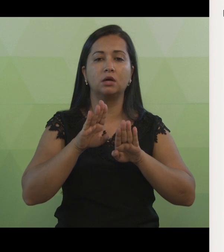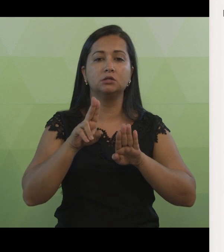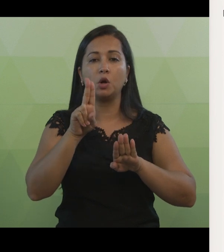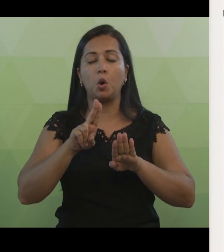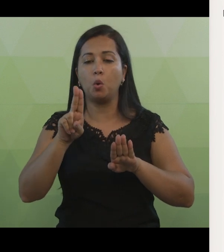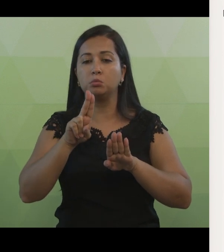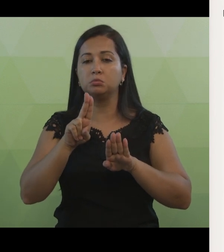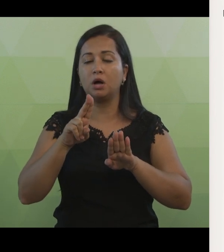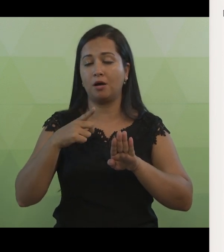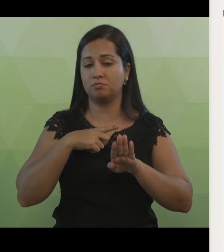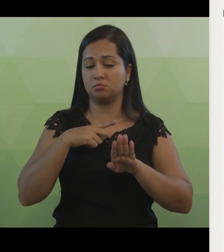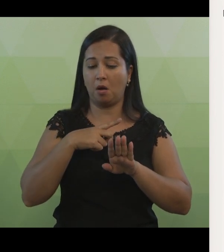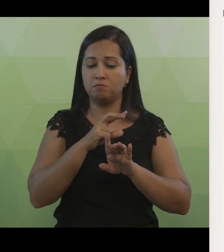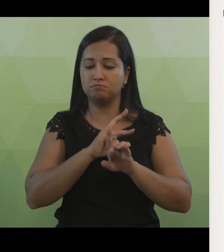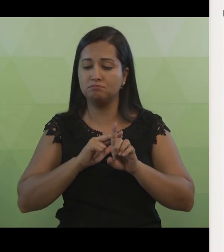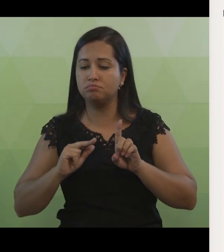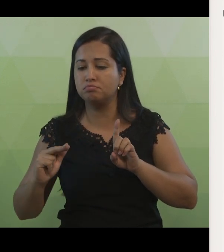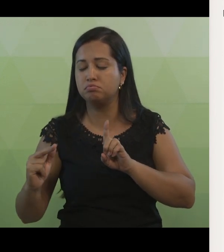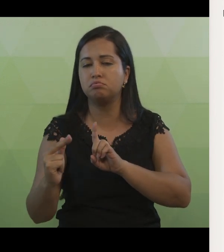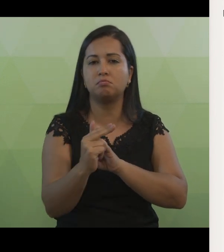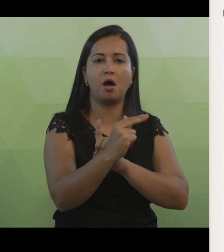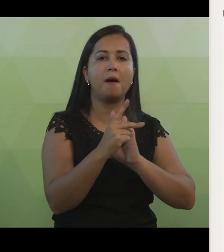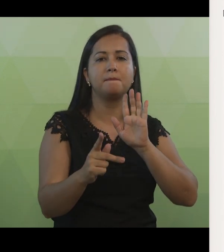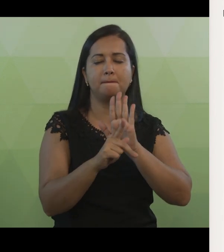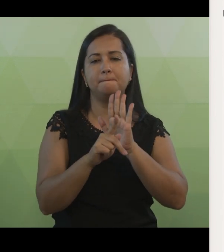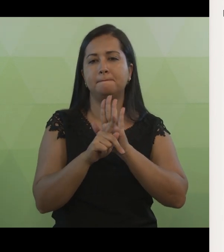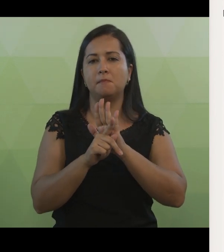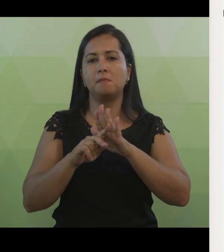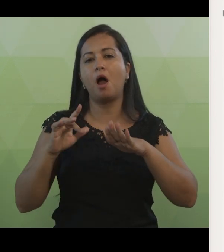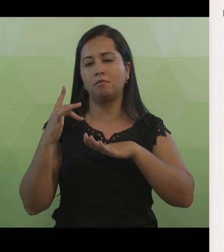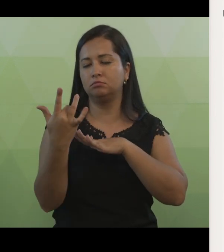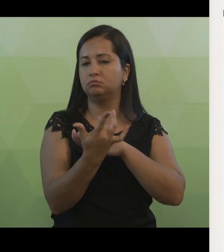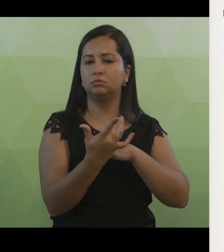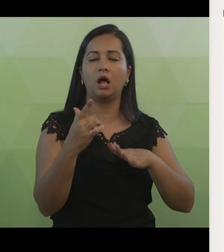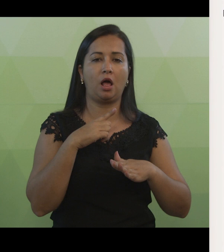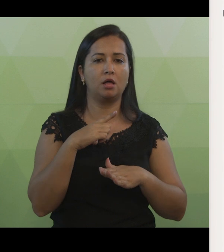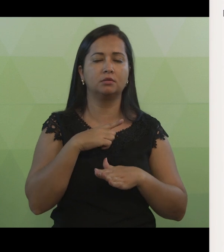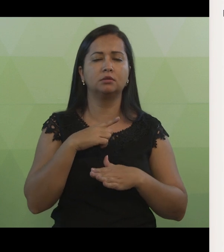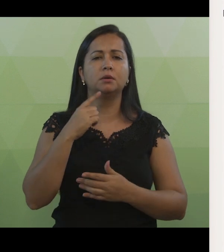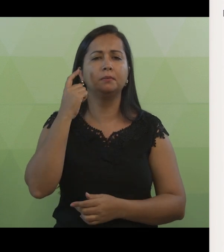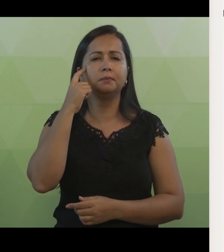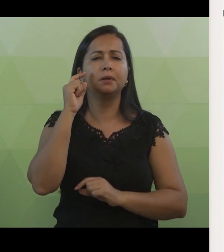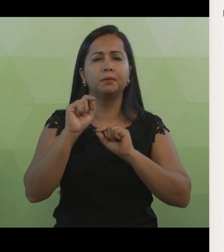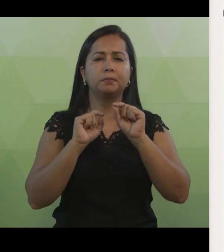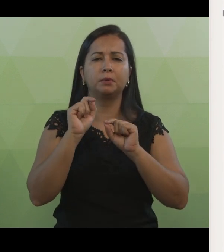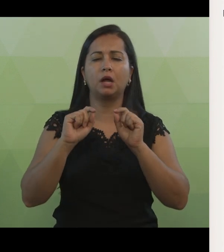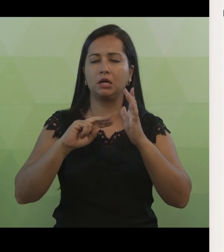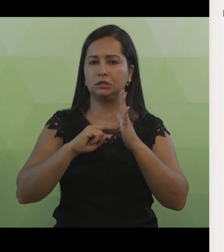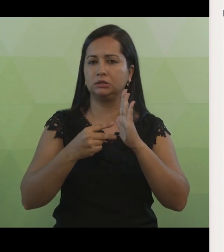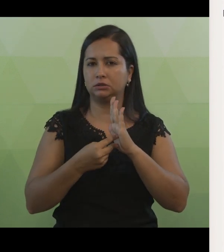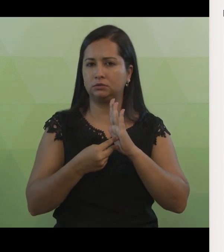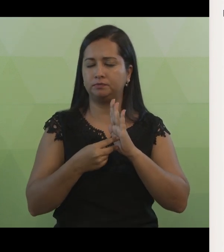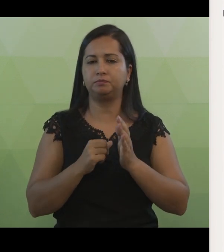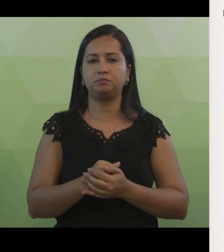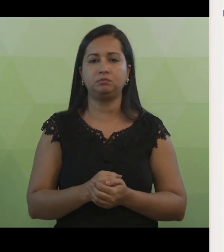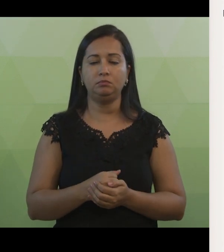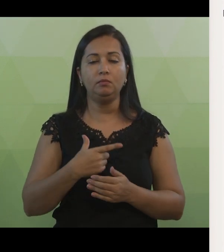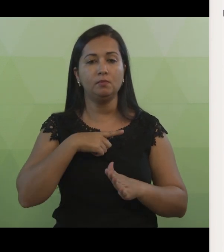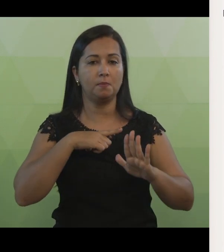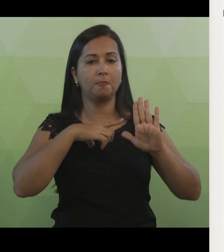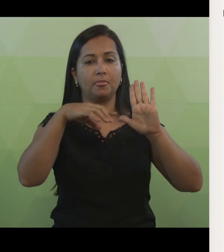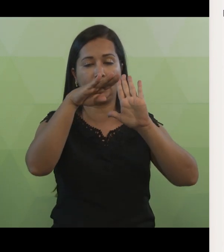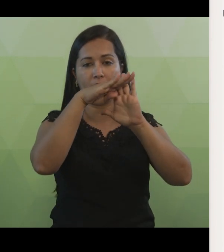conhecido como vetores, e buffers. Então, relembrando o conceito de array, ou vetores, são